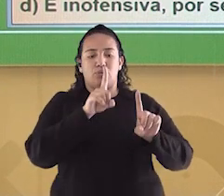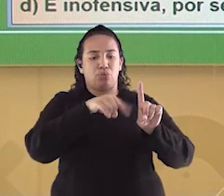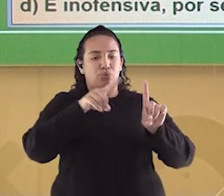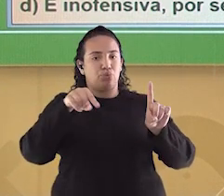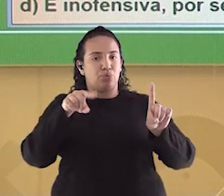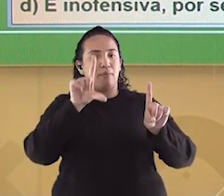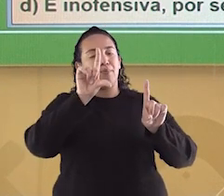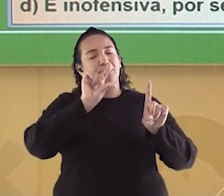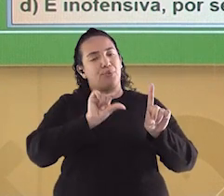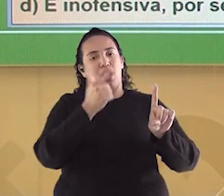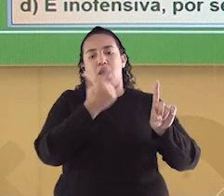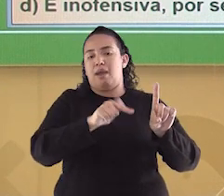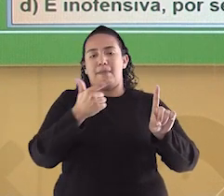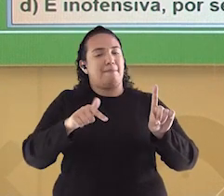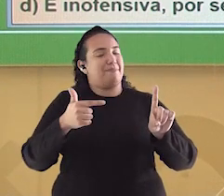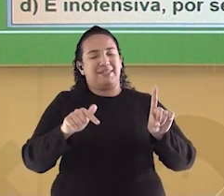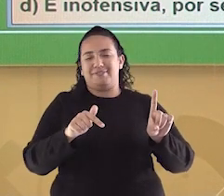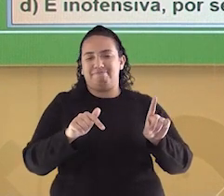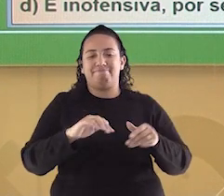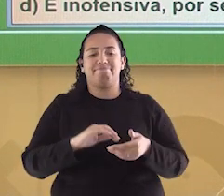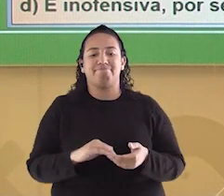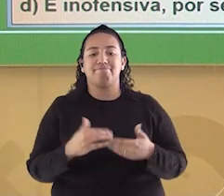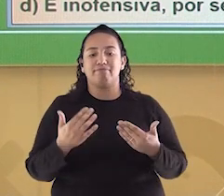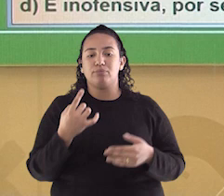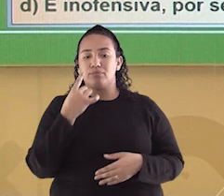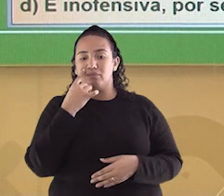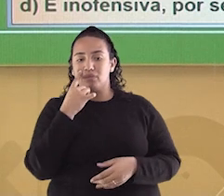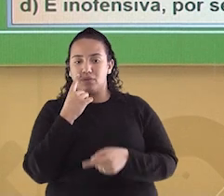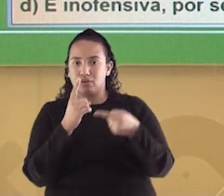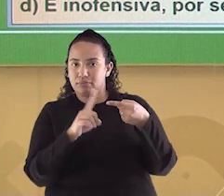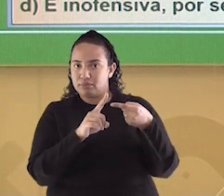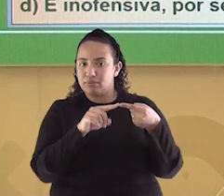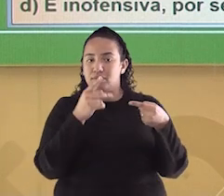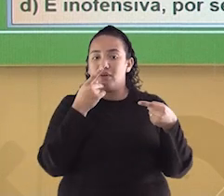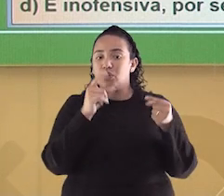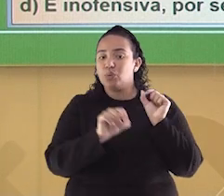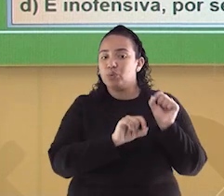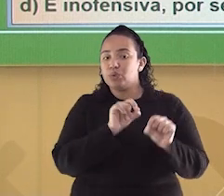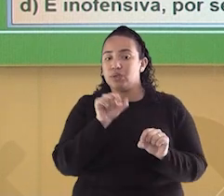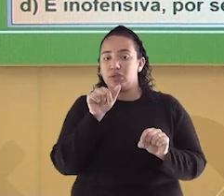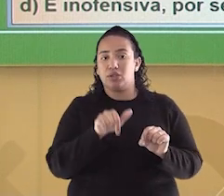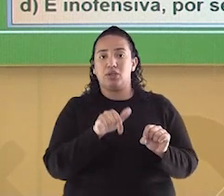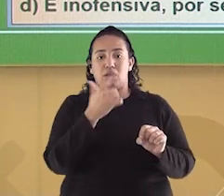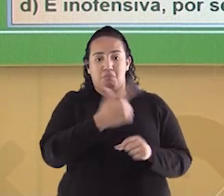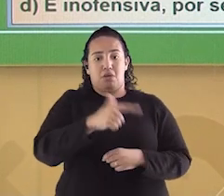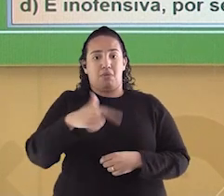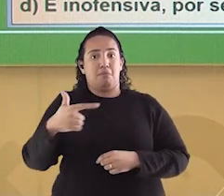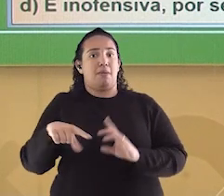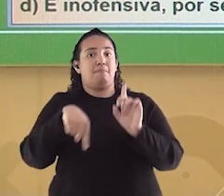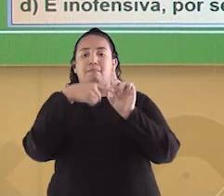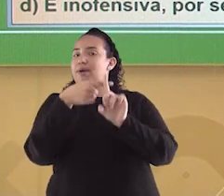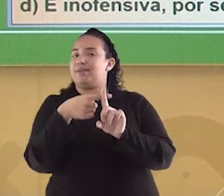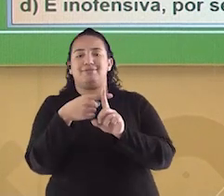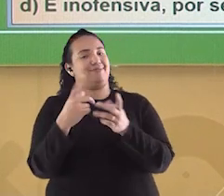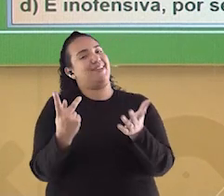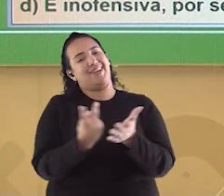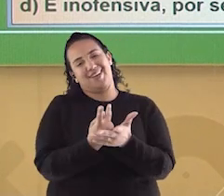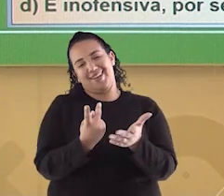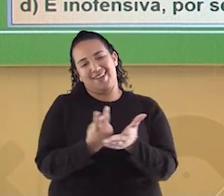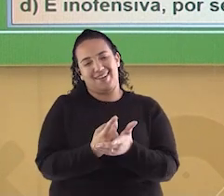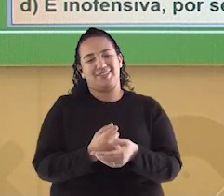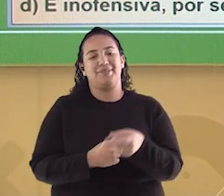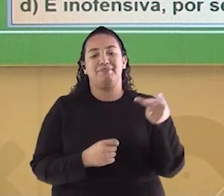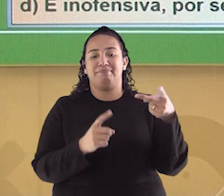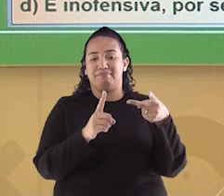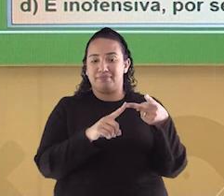baixa frequência. De fato, né? Então, quando a letra A afirma que o infravermelho emite uma alta frequência, ela já está errada.